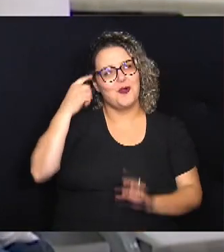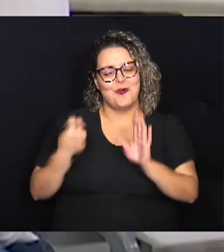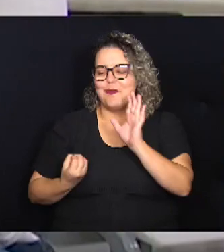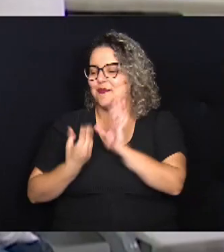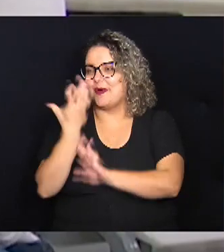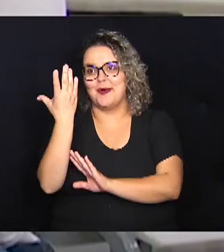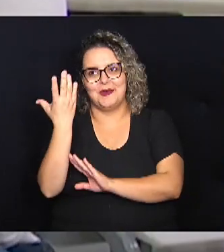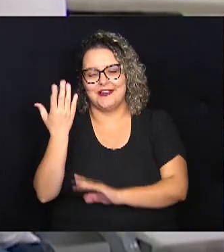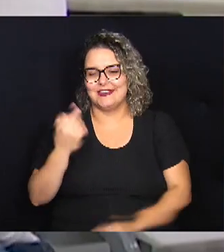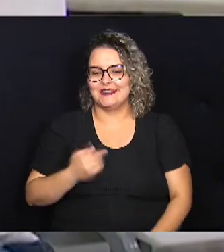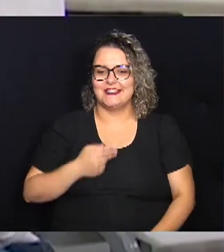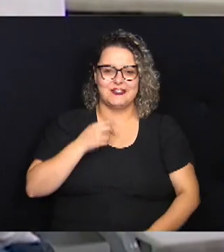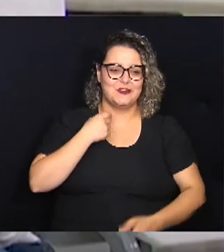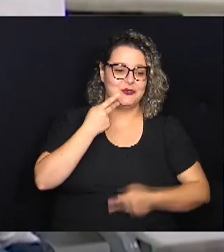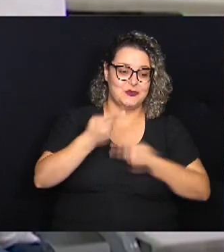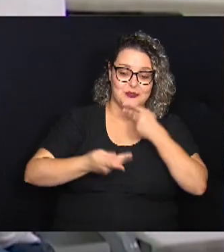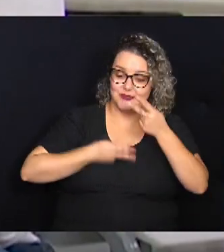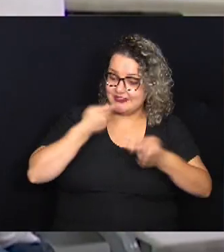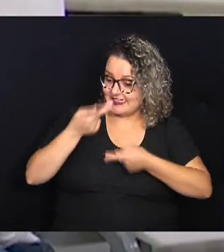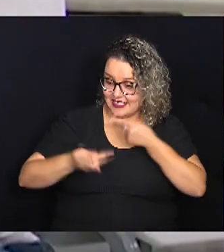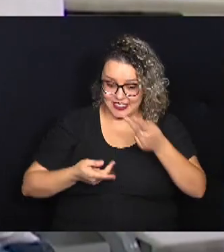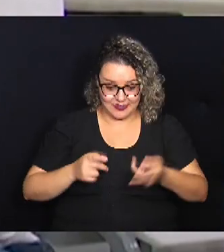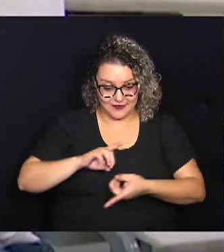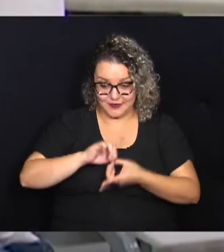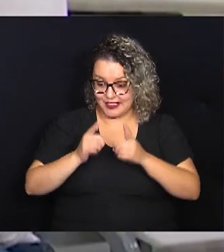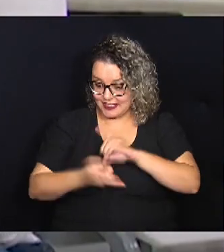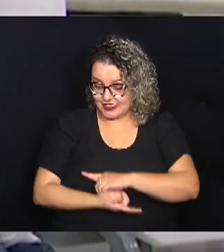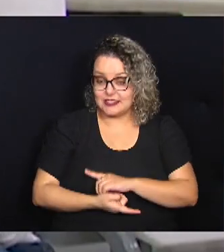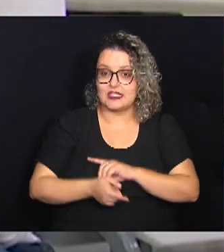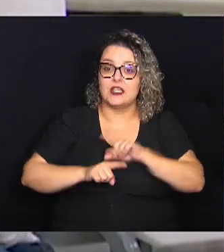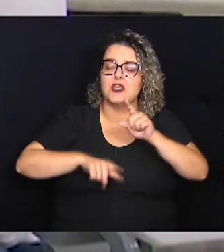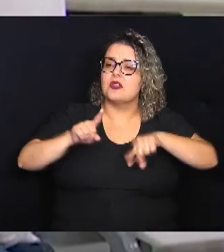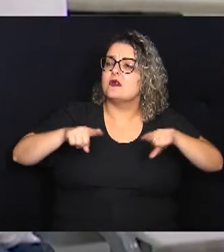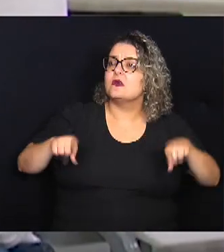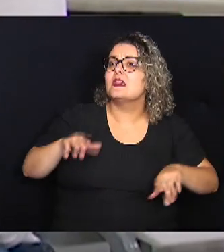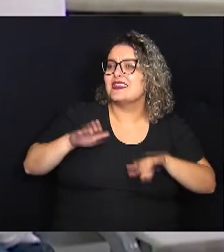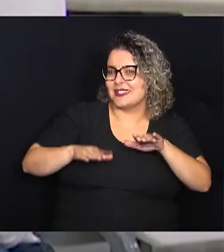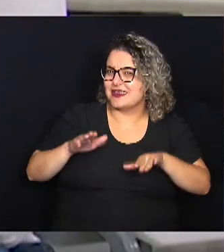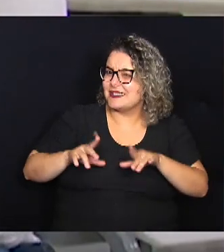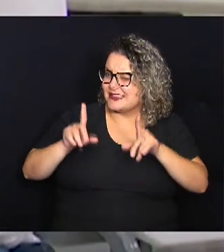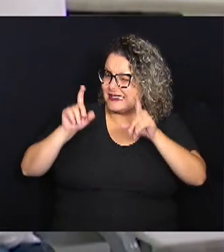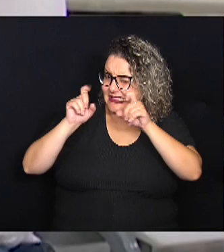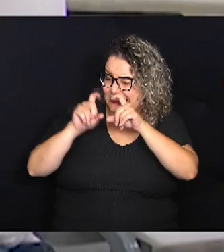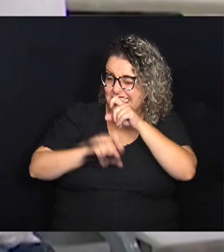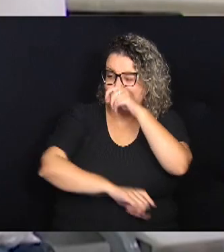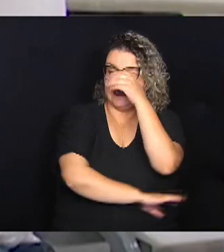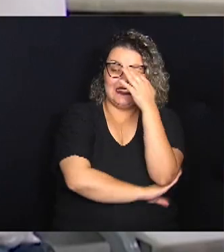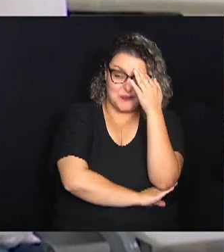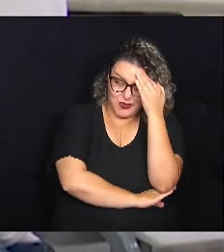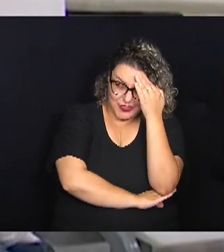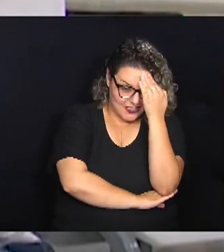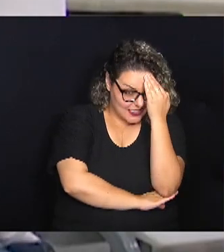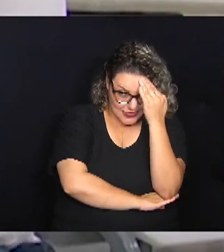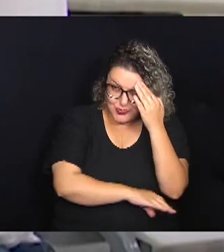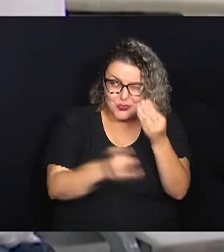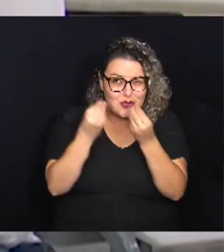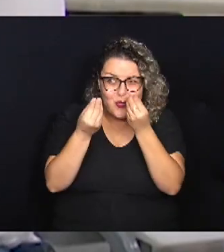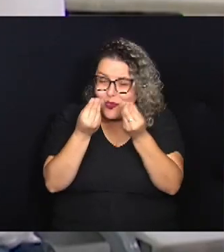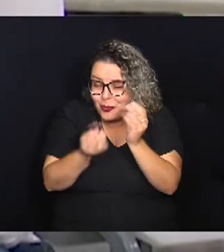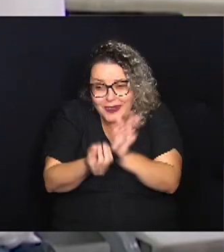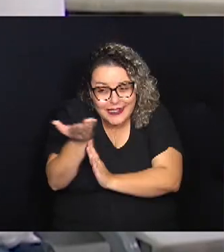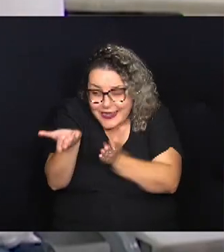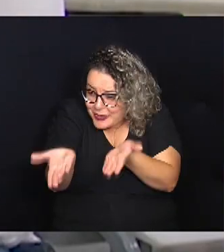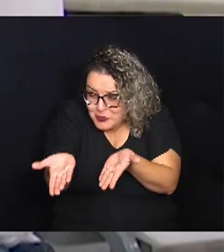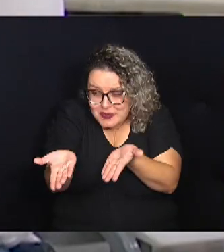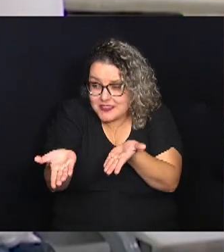no uso dessas expressões, e elas variam muito, e muitas vezes é até difícil da gente detectar de onde elas surgiram, né? Porque tem tantas coisas